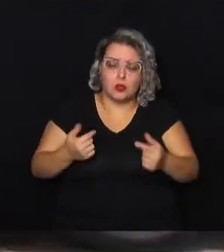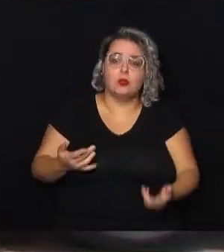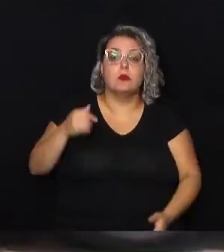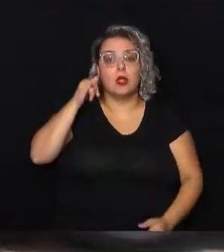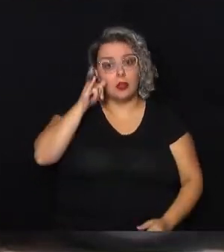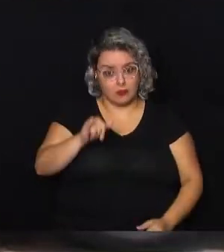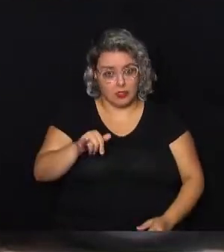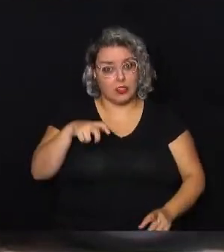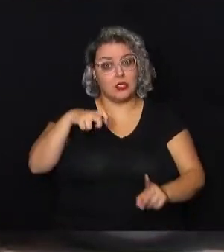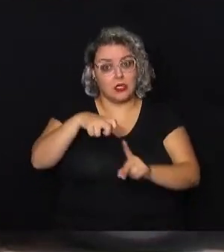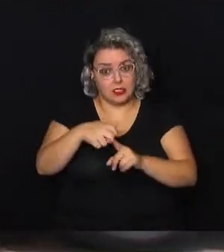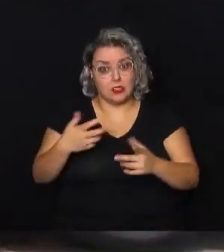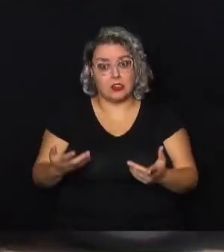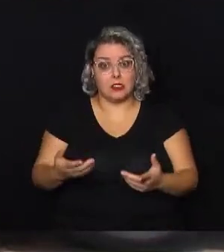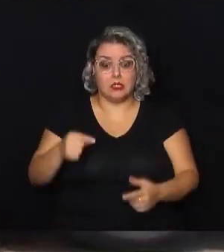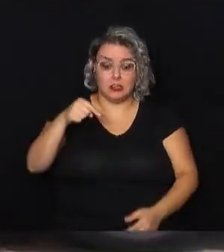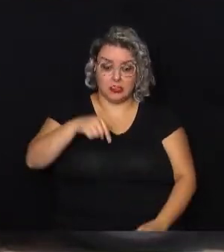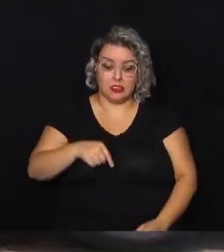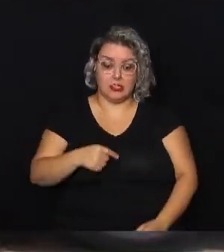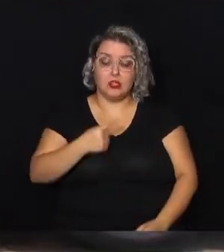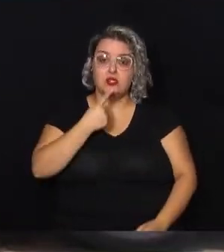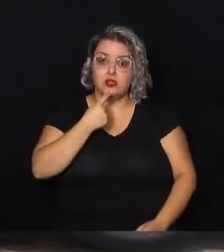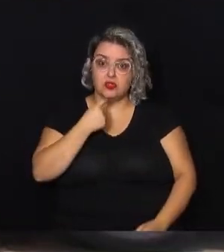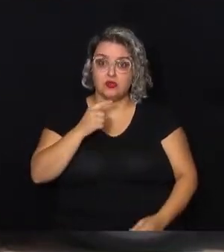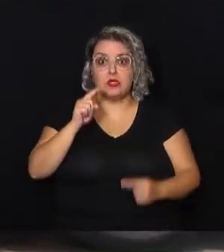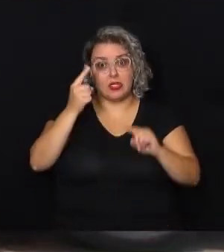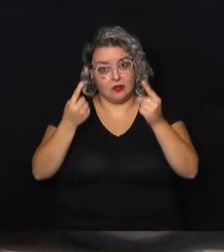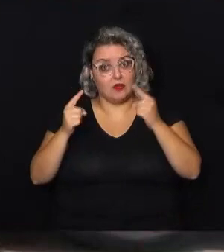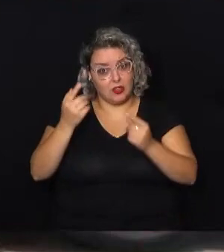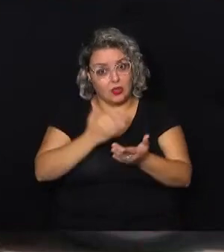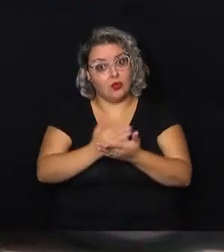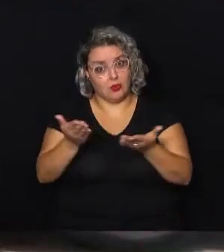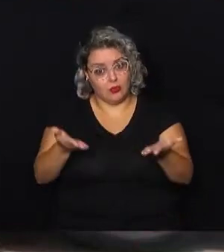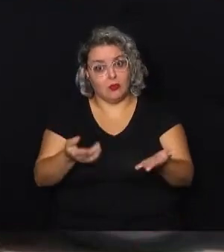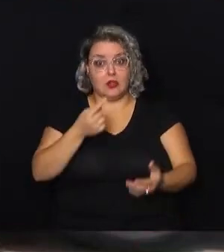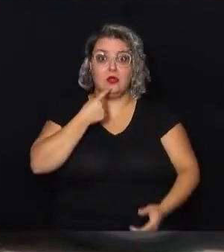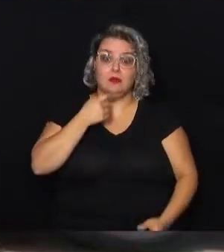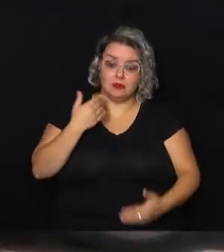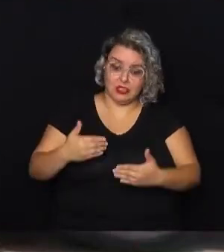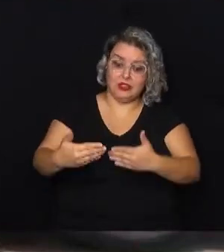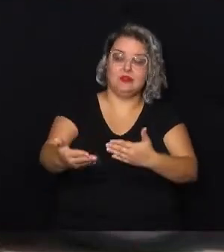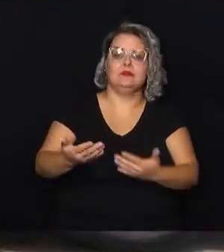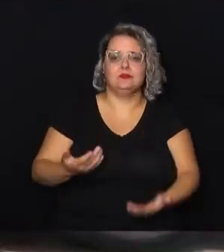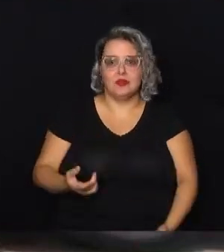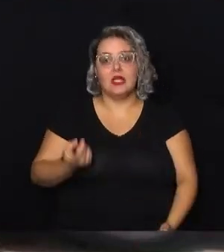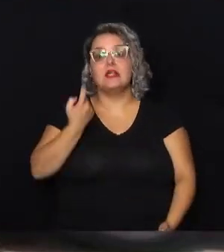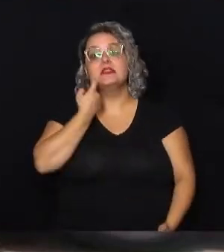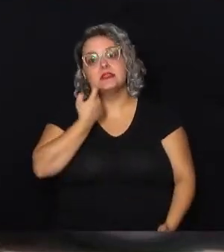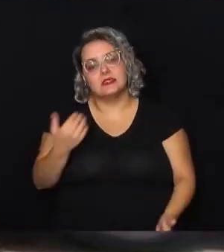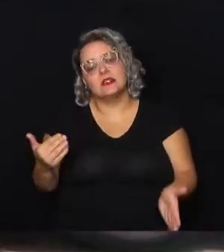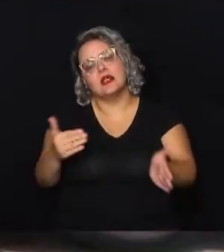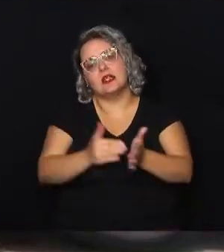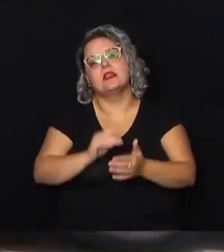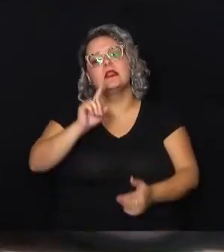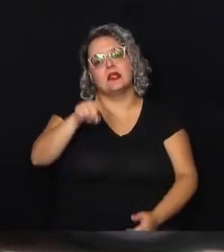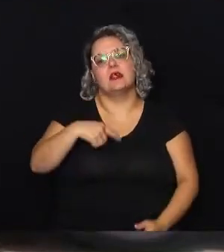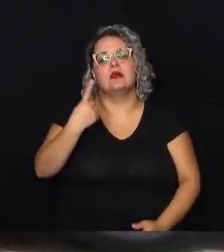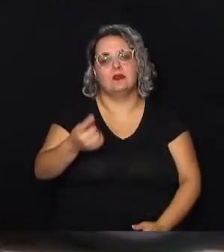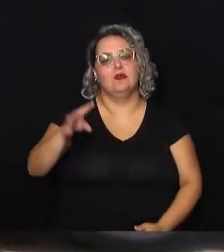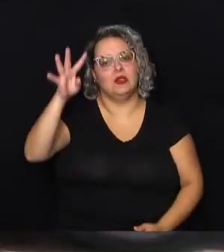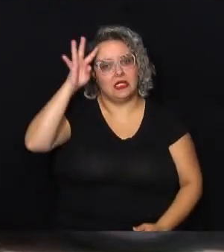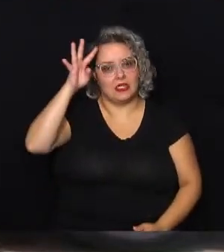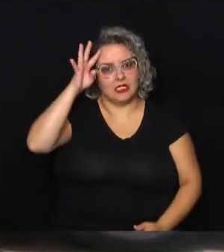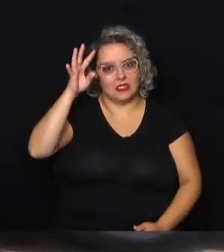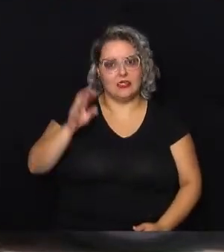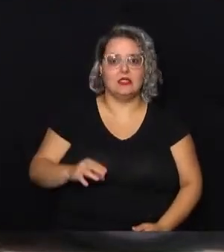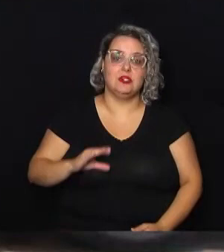evitar acidentes neste feriado de carnaval. Começa hoje aí o feriadão prolongado, né? Sexta-feira e vai até a próxima quarta-feira